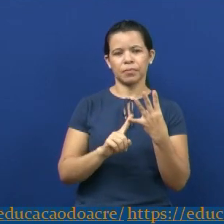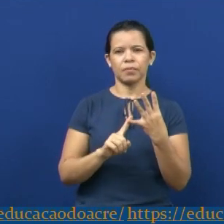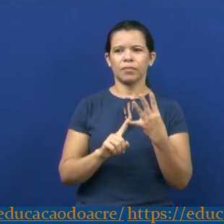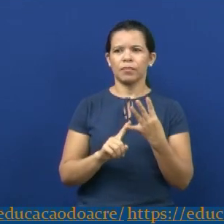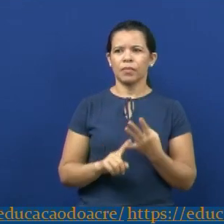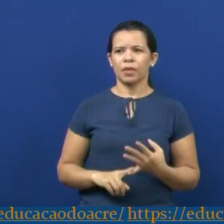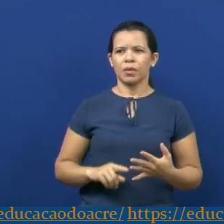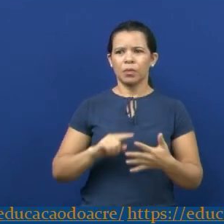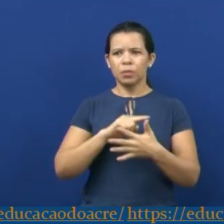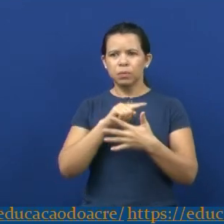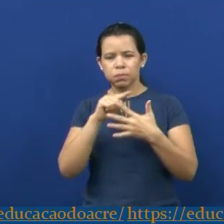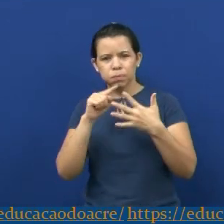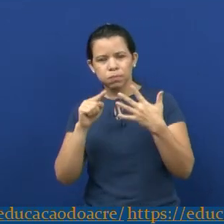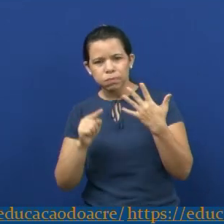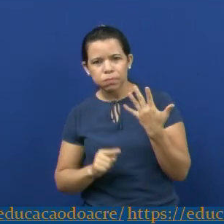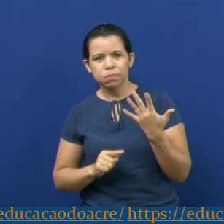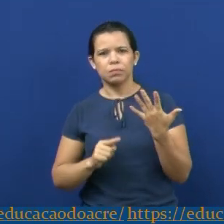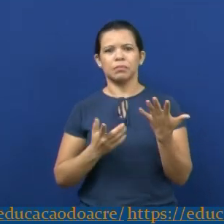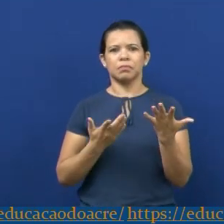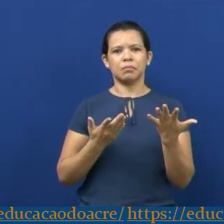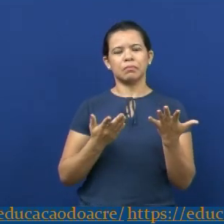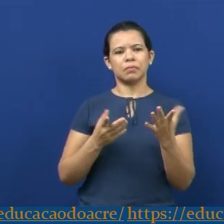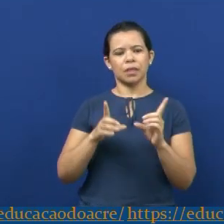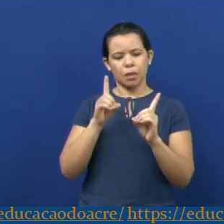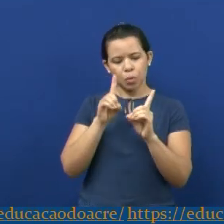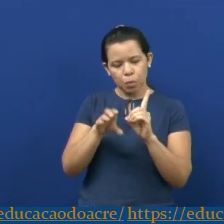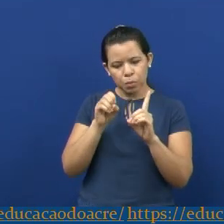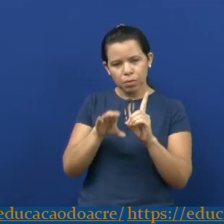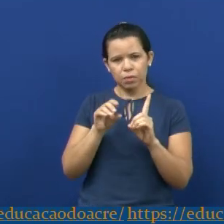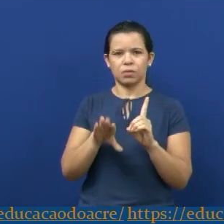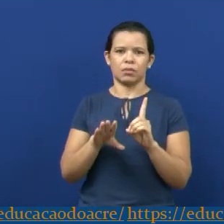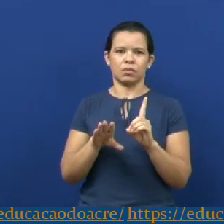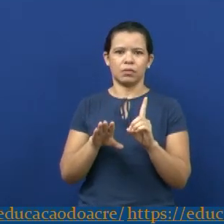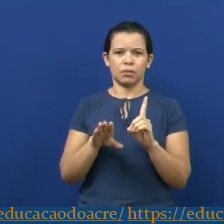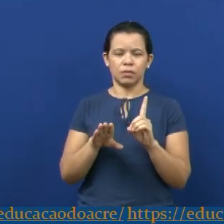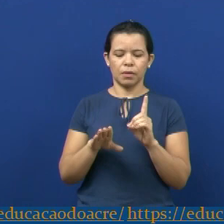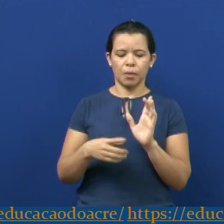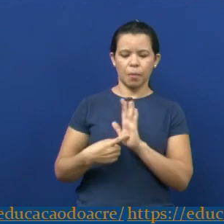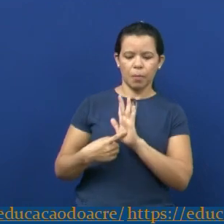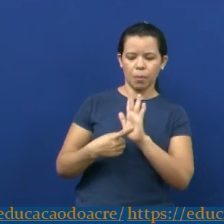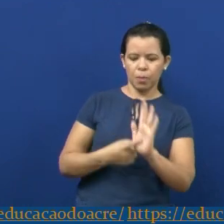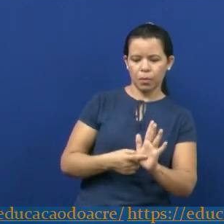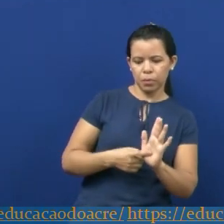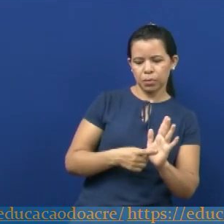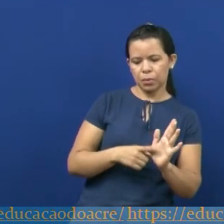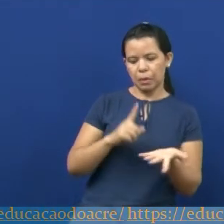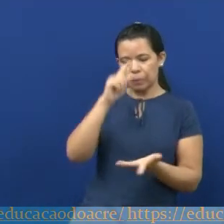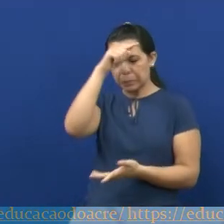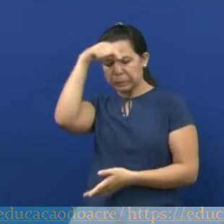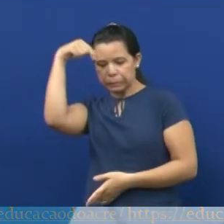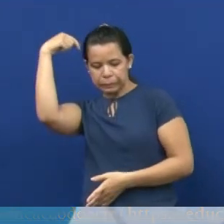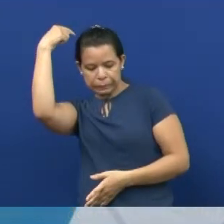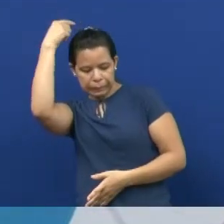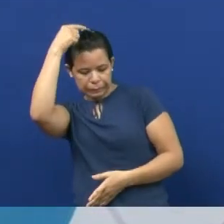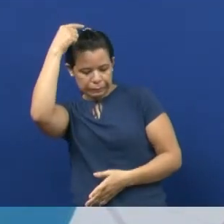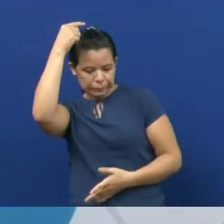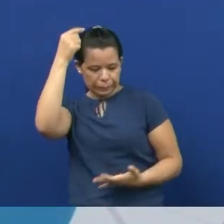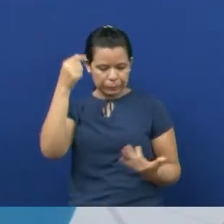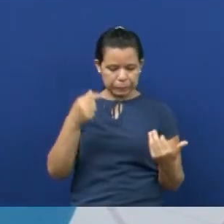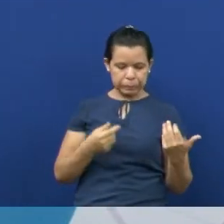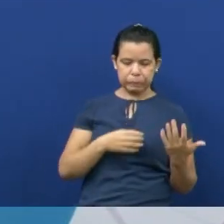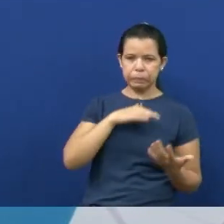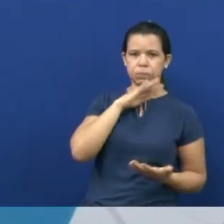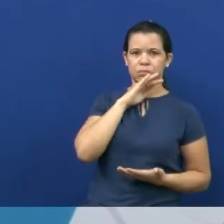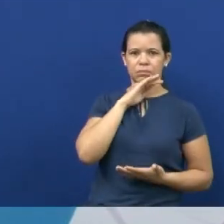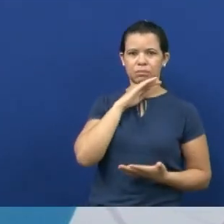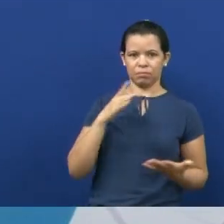sagrado versus o profano, né? Então, essas definições doutrinárias que estão em cada religião diferenciam aquilo